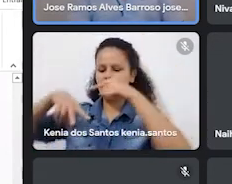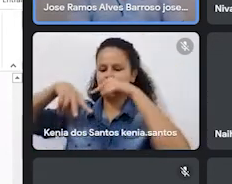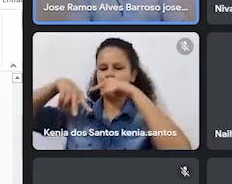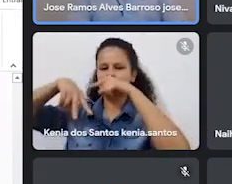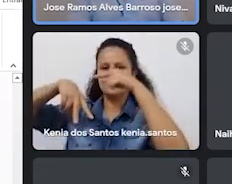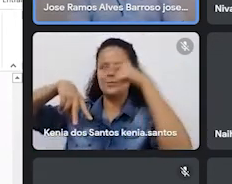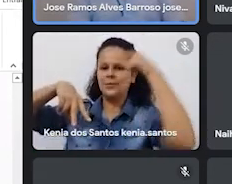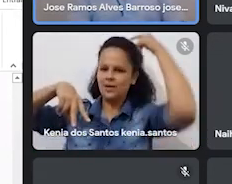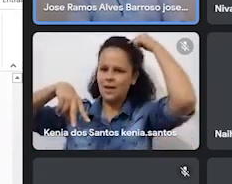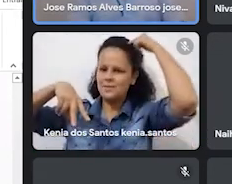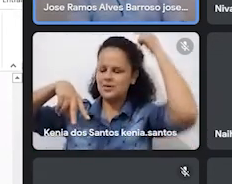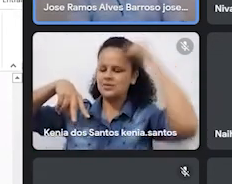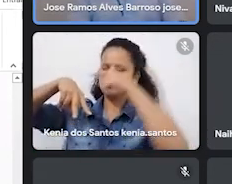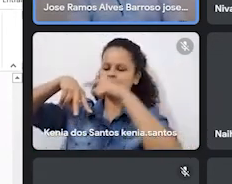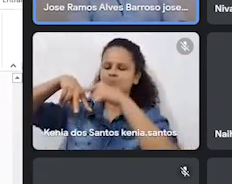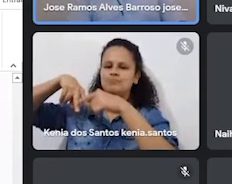passa.